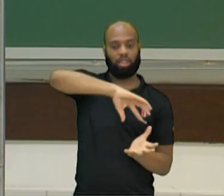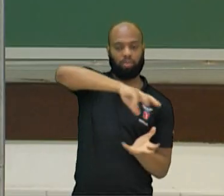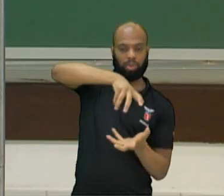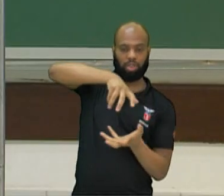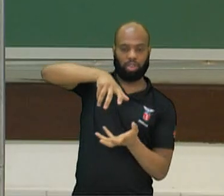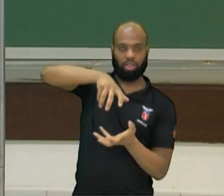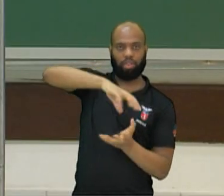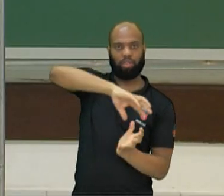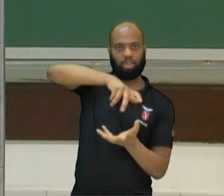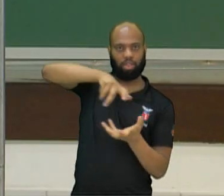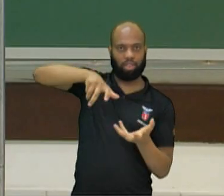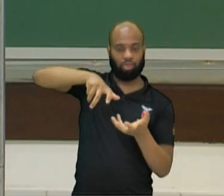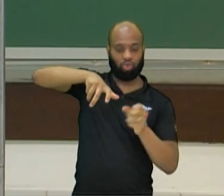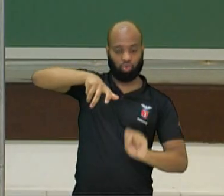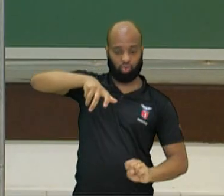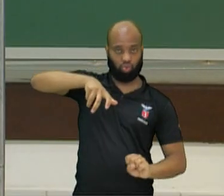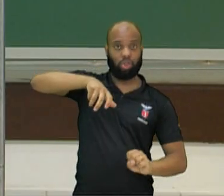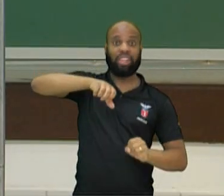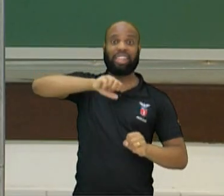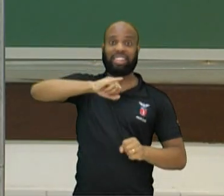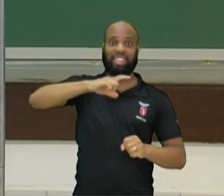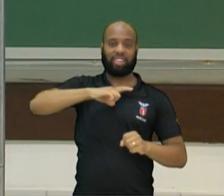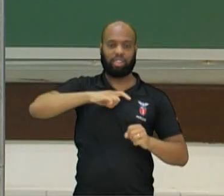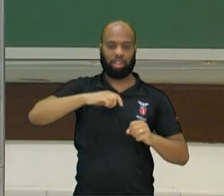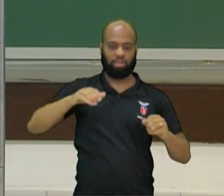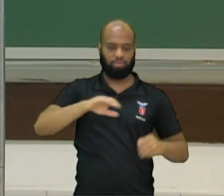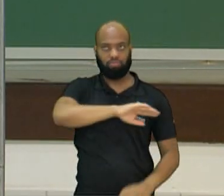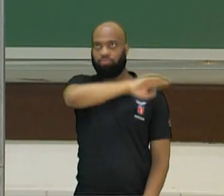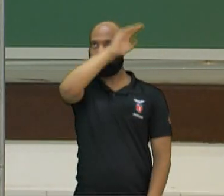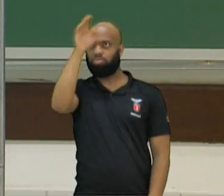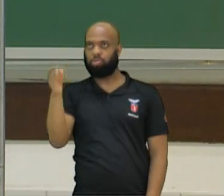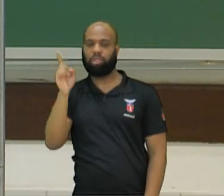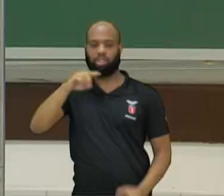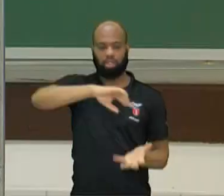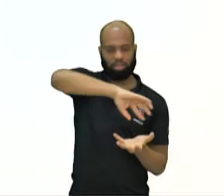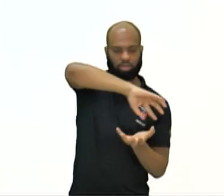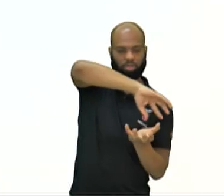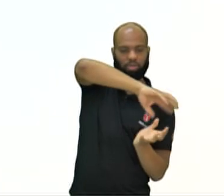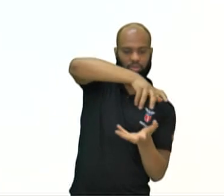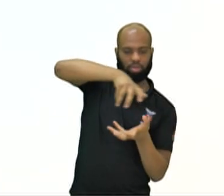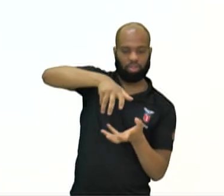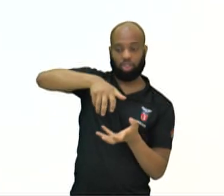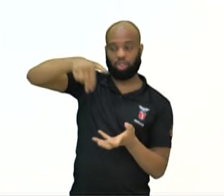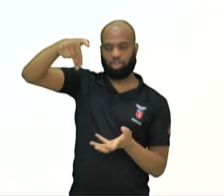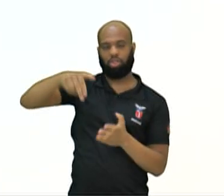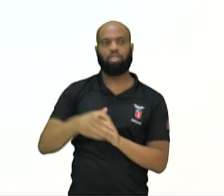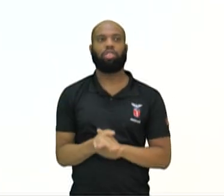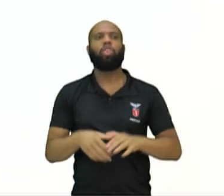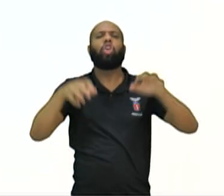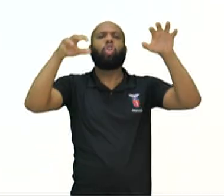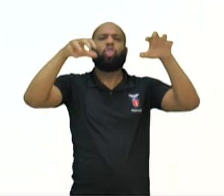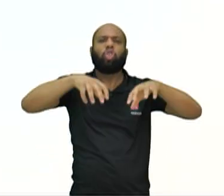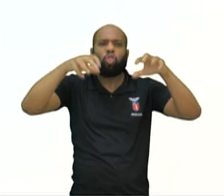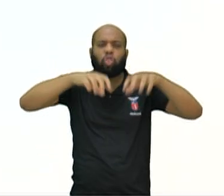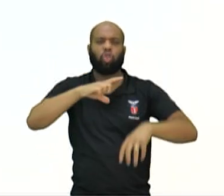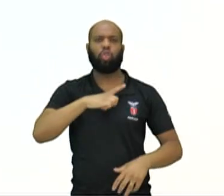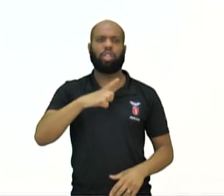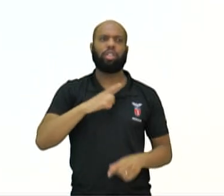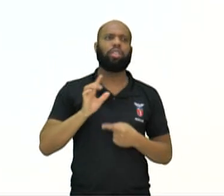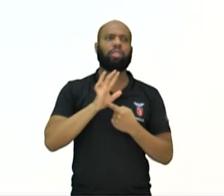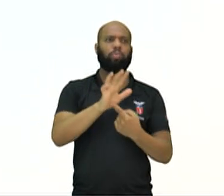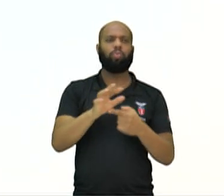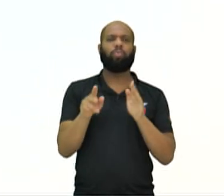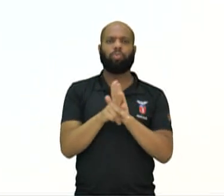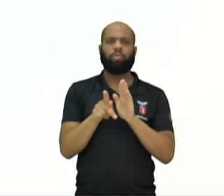Voltando ao climograma da Alemanha aqui, ó, o que você percebe? As chuvas estando indicadas